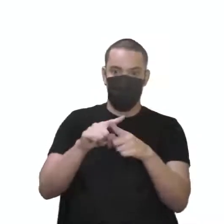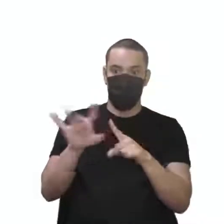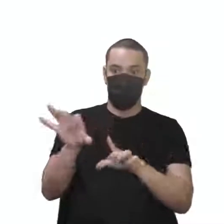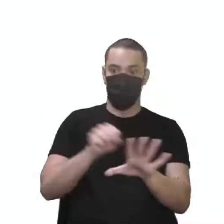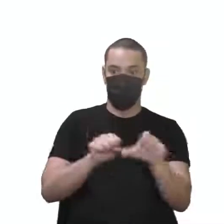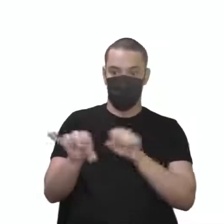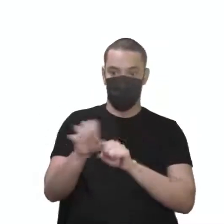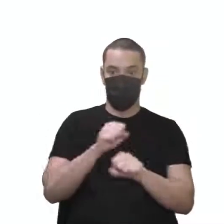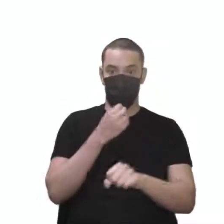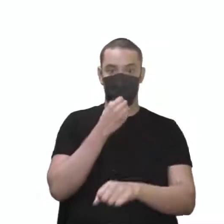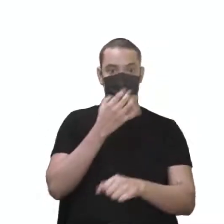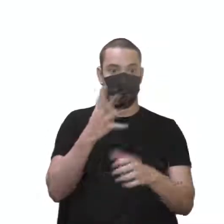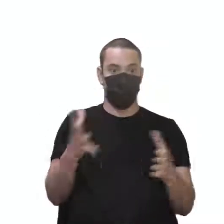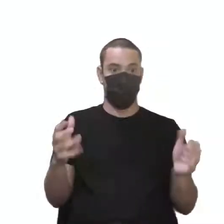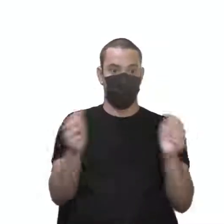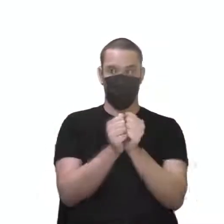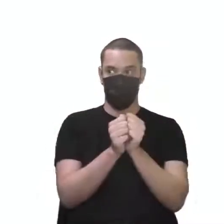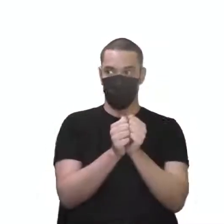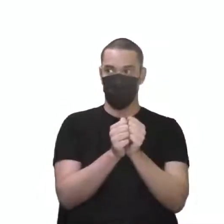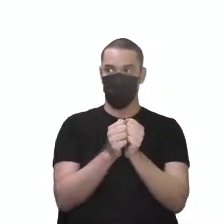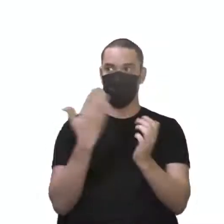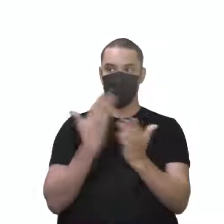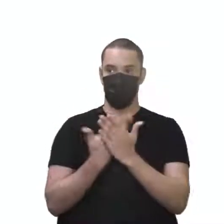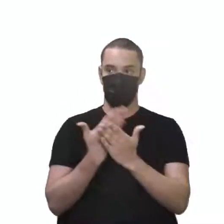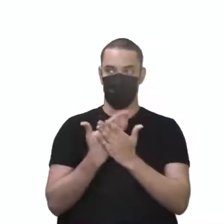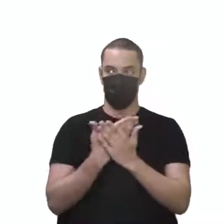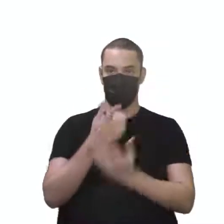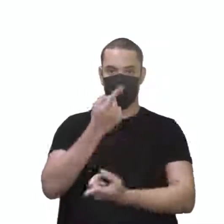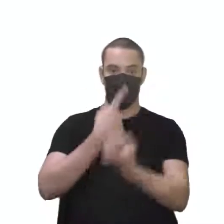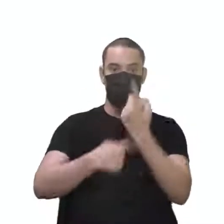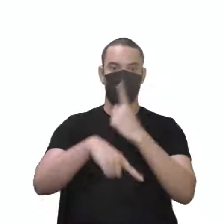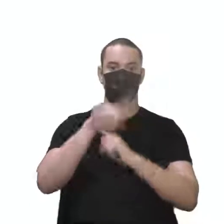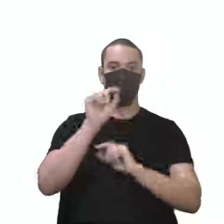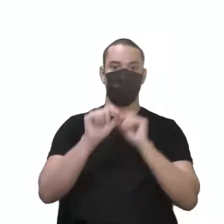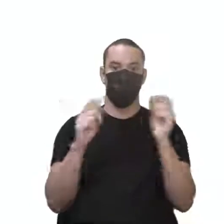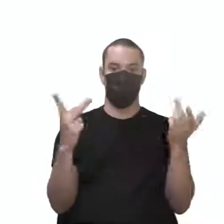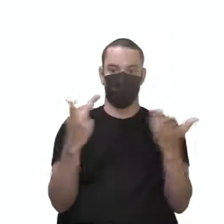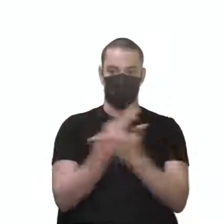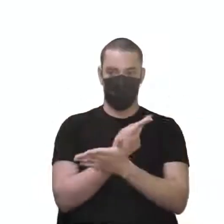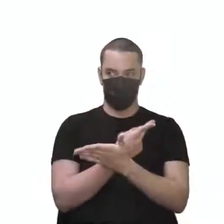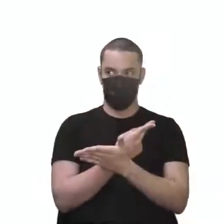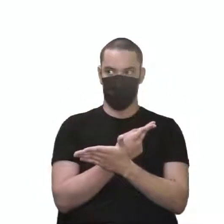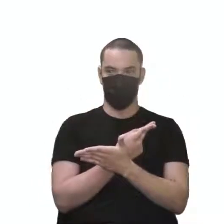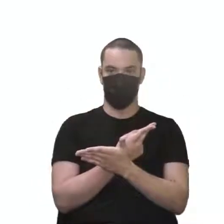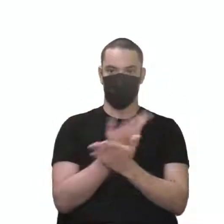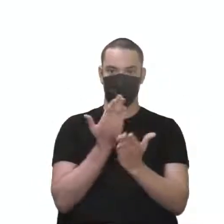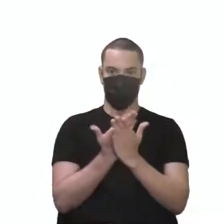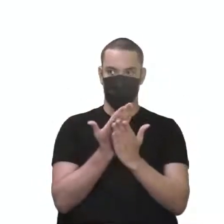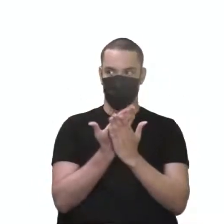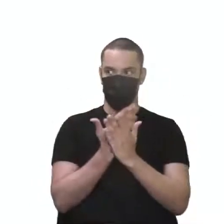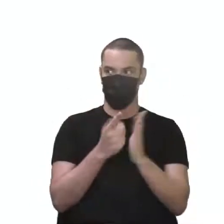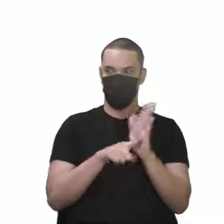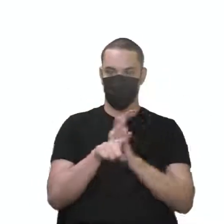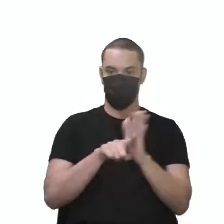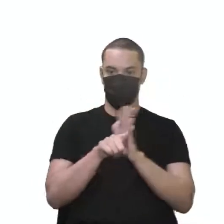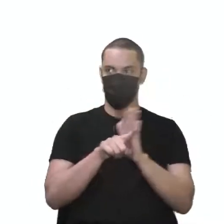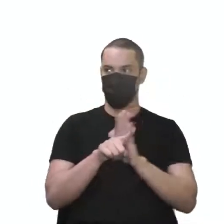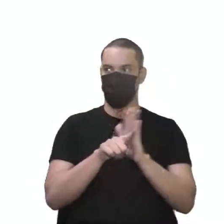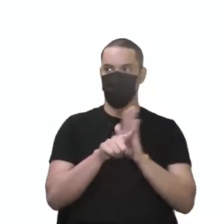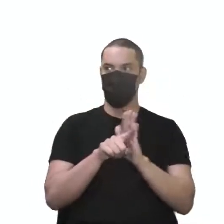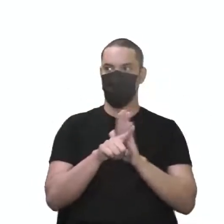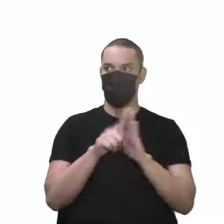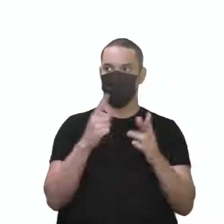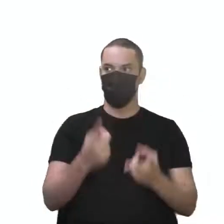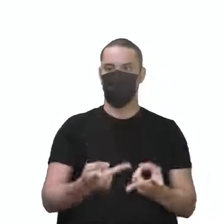para esse vegetal. E em estudos mais avançados, olha só, em estudos mais avançados,